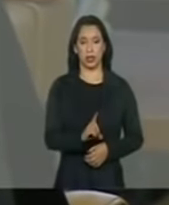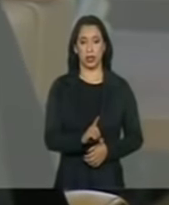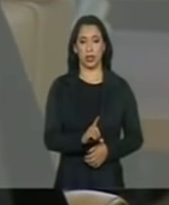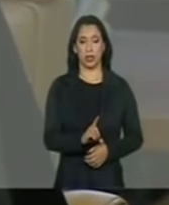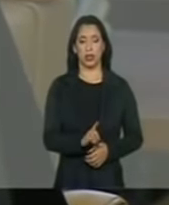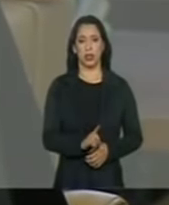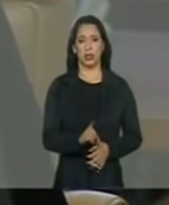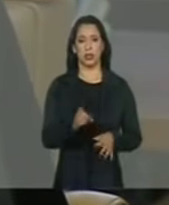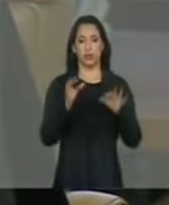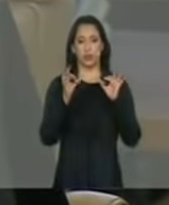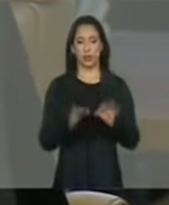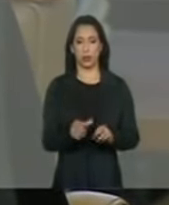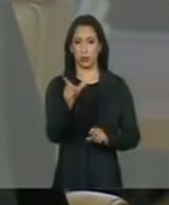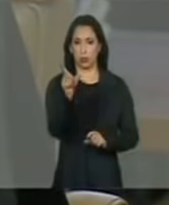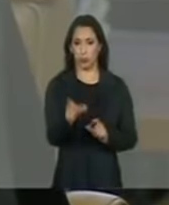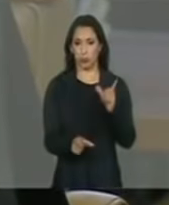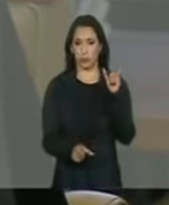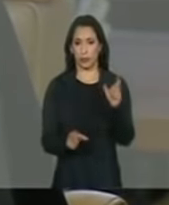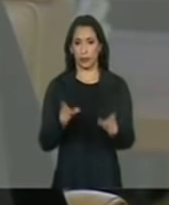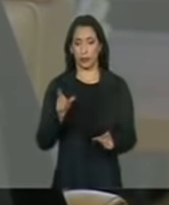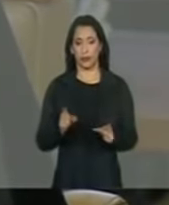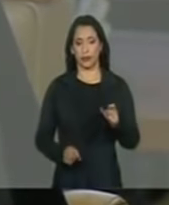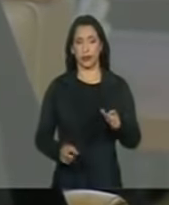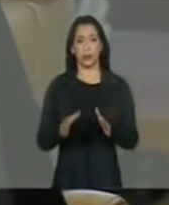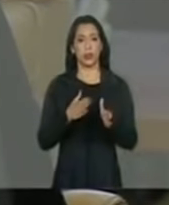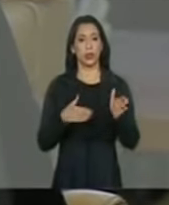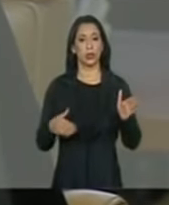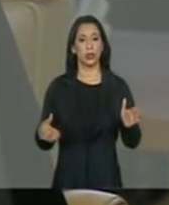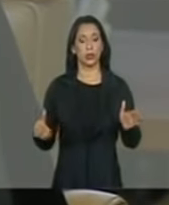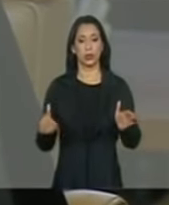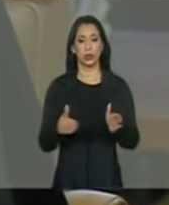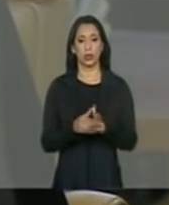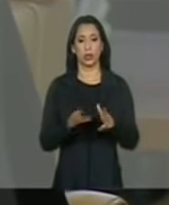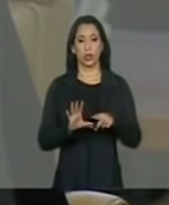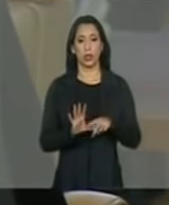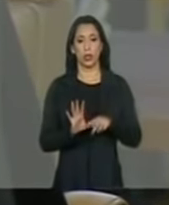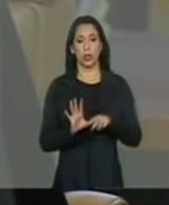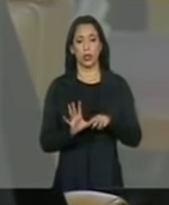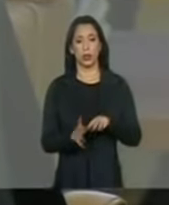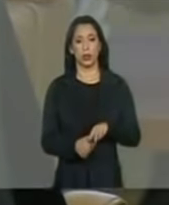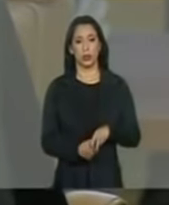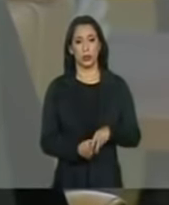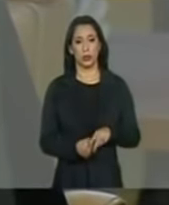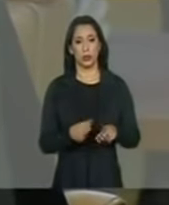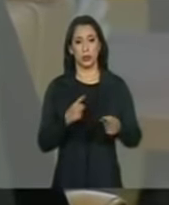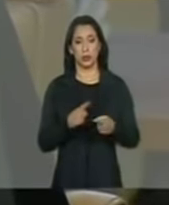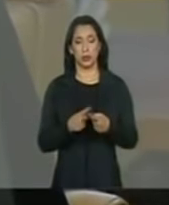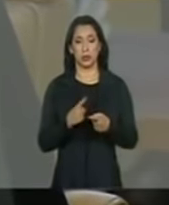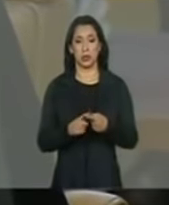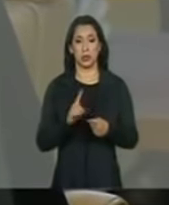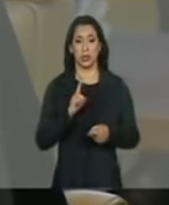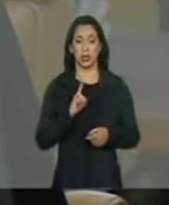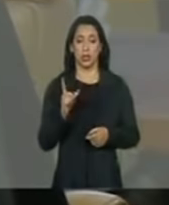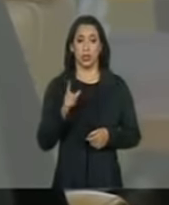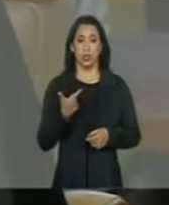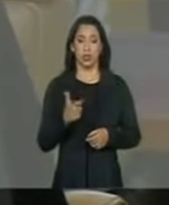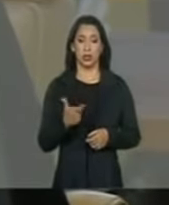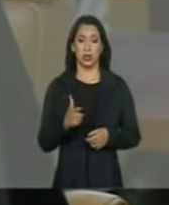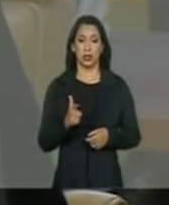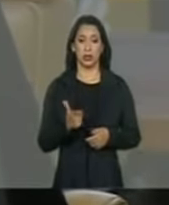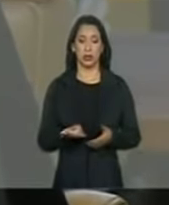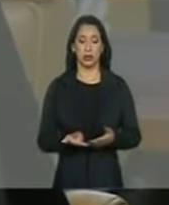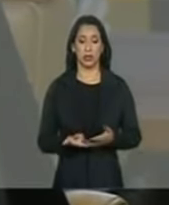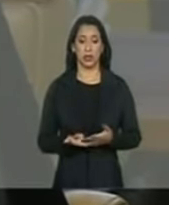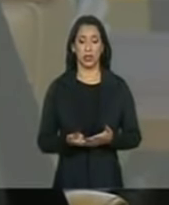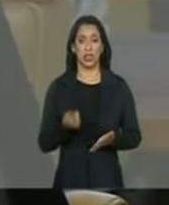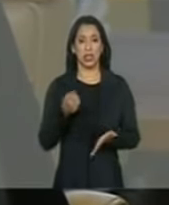individuais todo e qualquer ato de corrupção pois não constitui demasia insistir